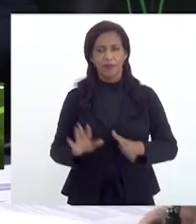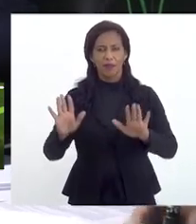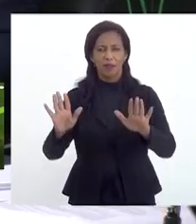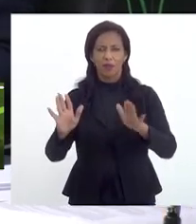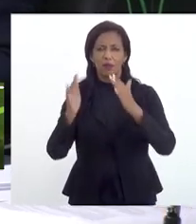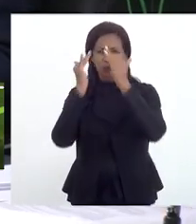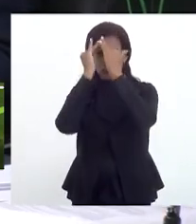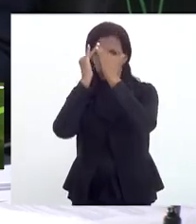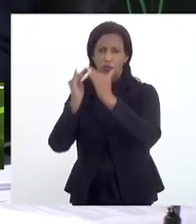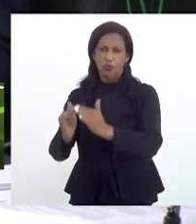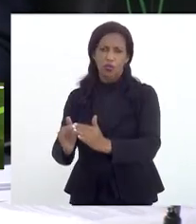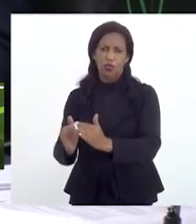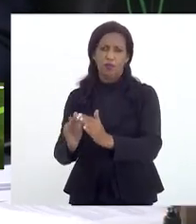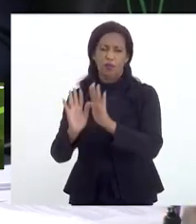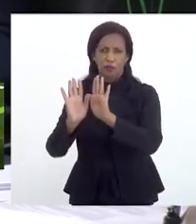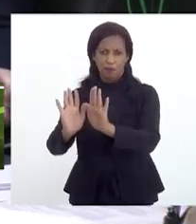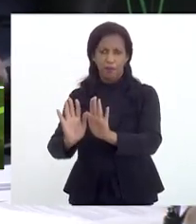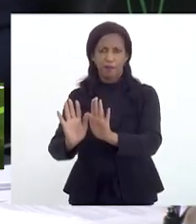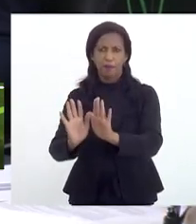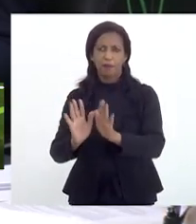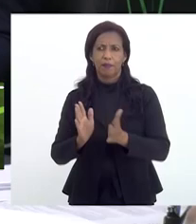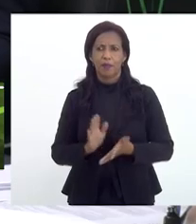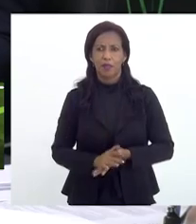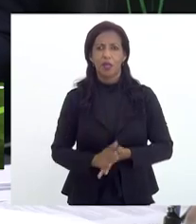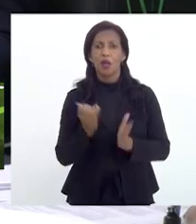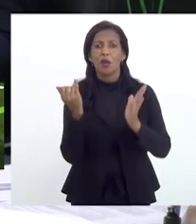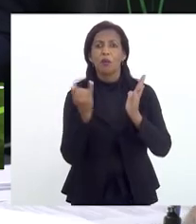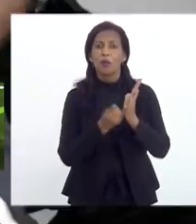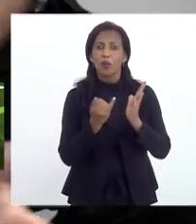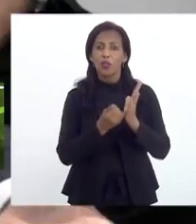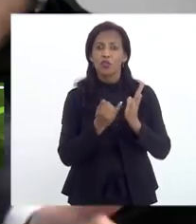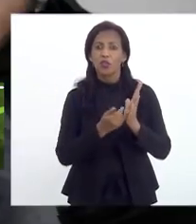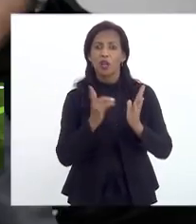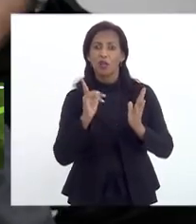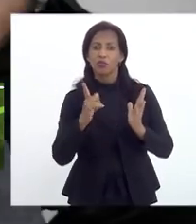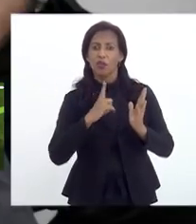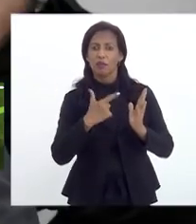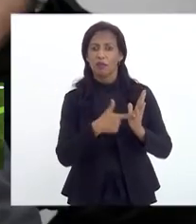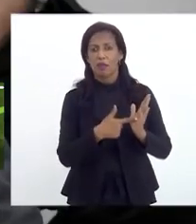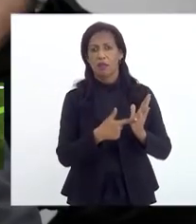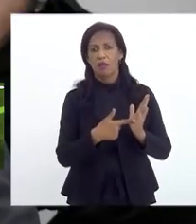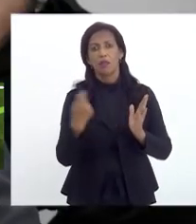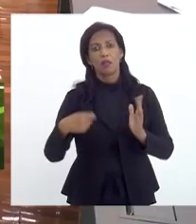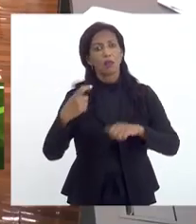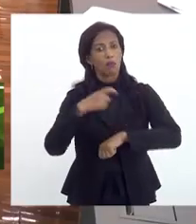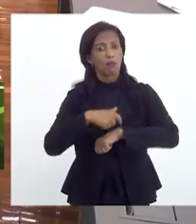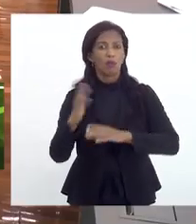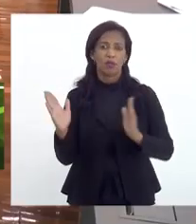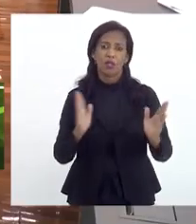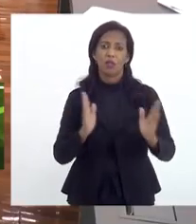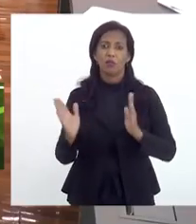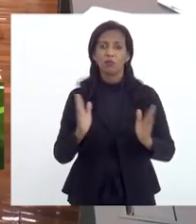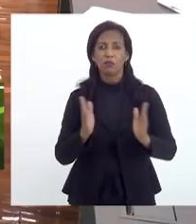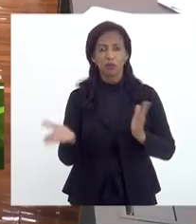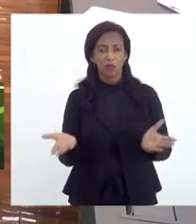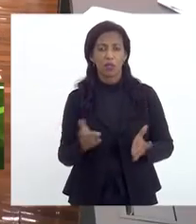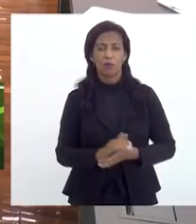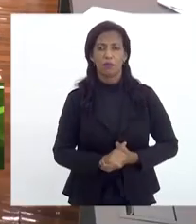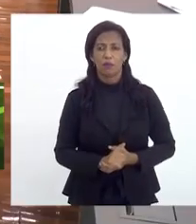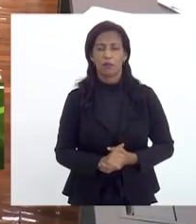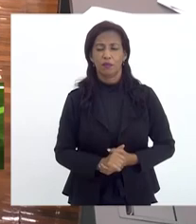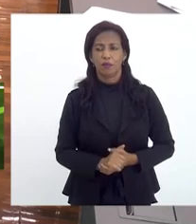respeito Nós temos que ter um marco temporal É o edital, já saiu Tudo bem Mas vai ter que ter um marco temporal Não dá pra gente ir fazendo Aí é